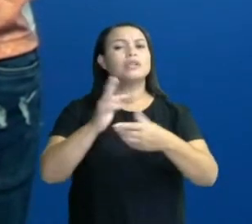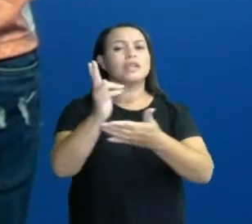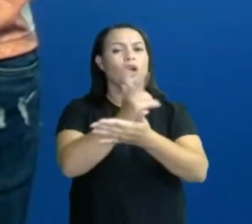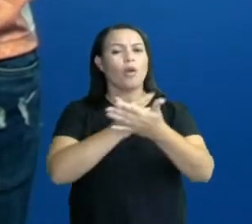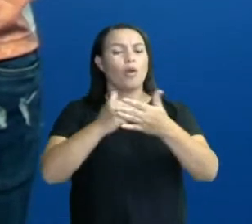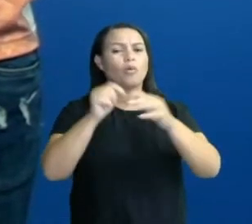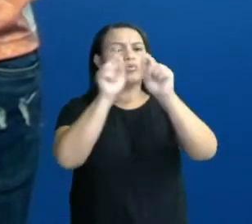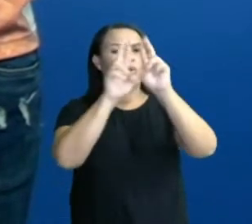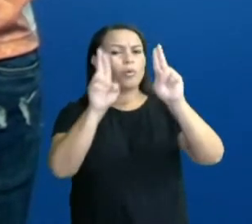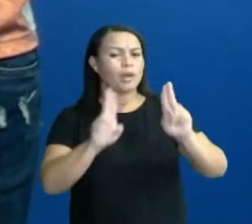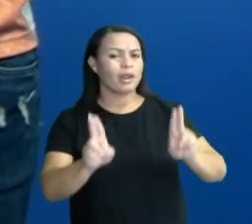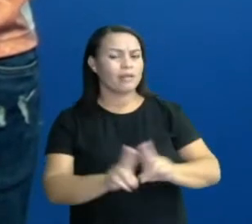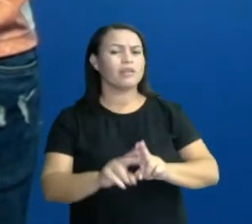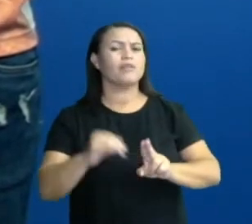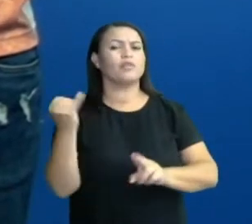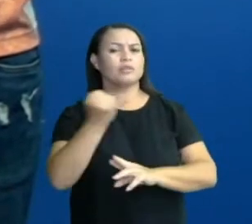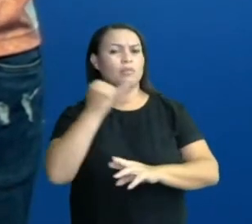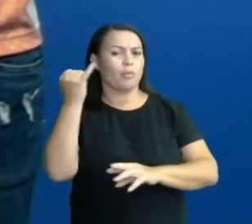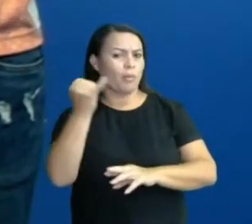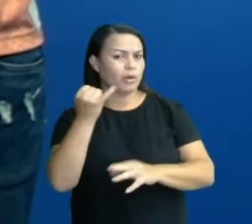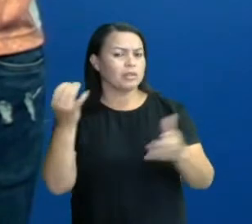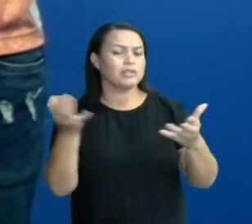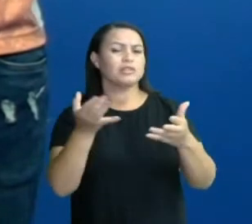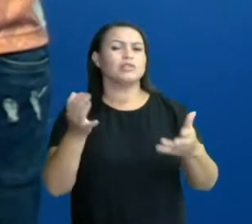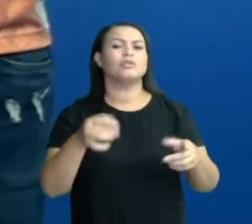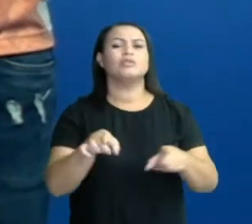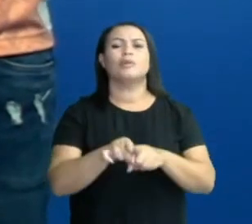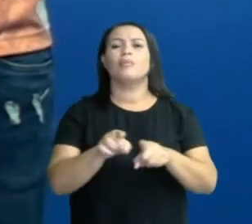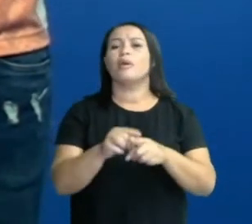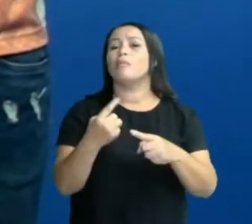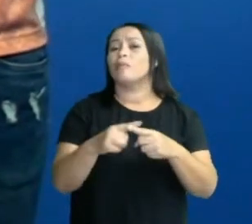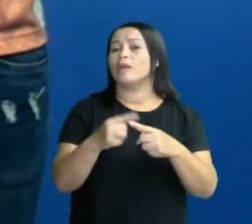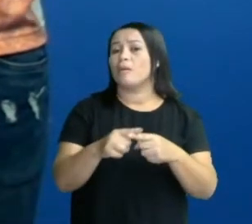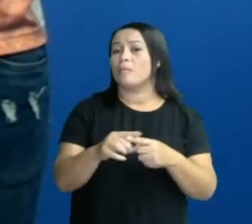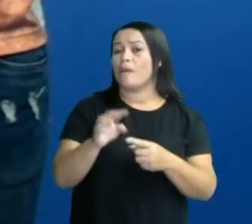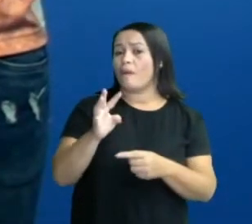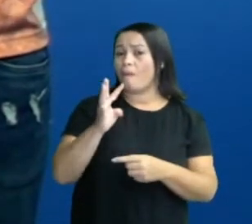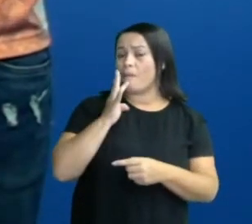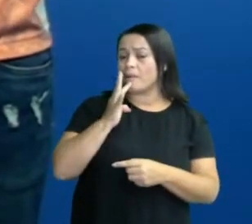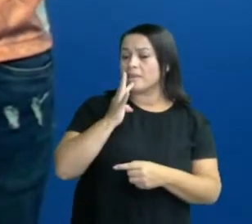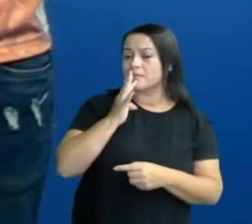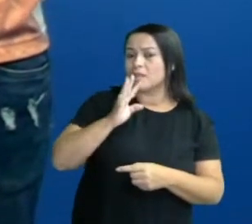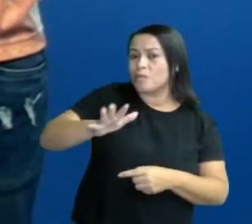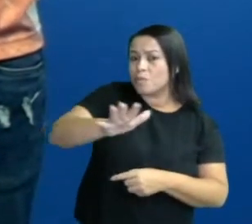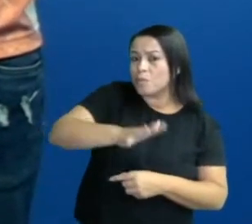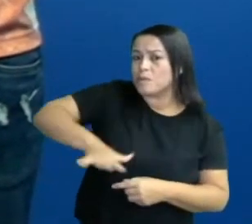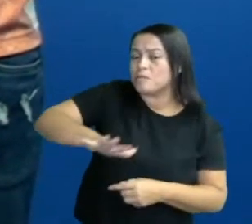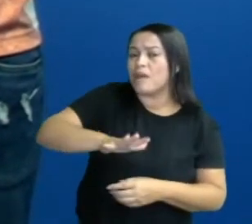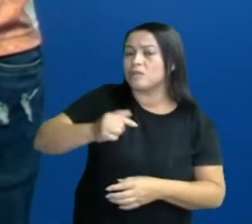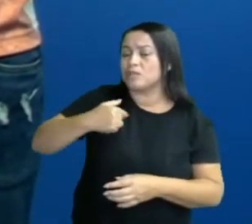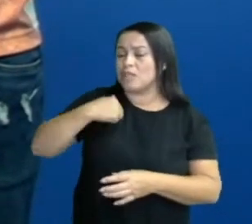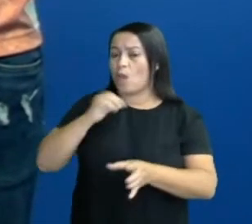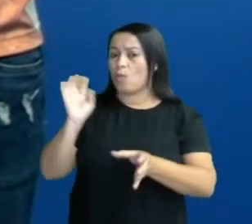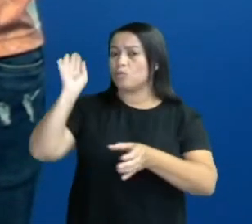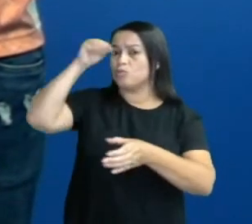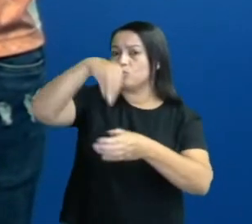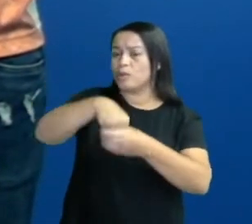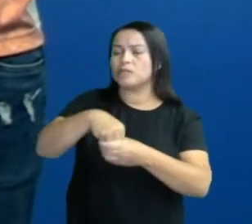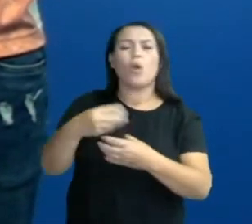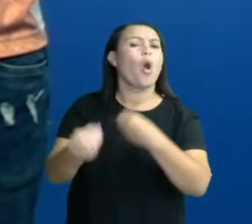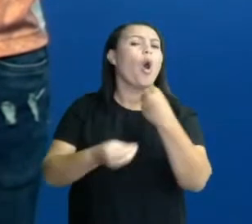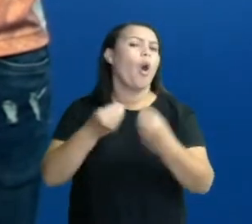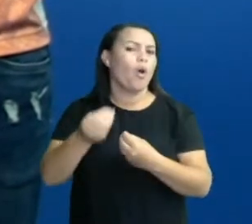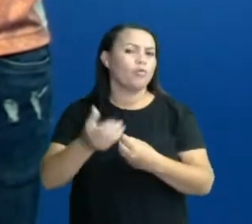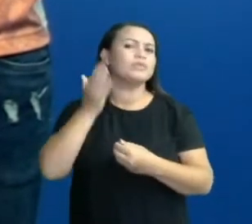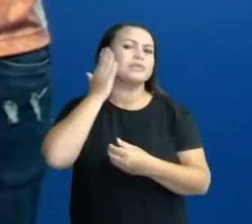do conhecimento de extrema importância, até porque a gente, para conhecer o espaço ao qual a gente está inserido, é importante também